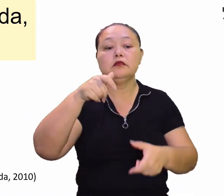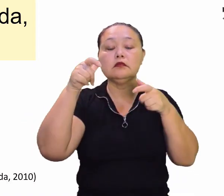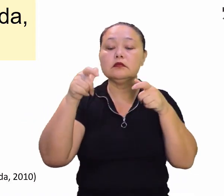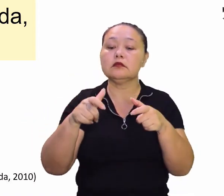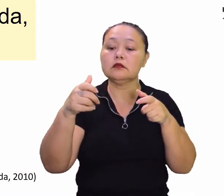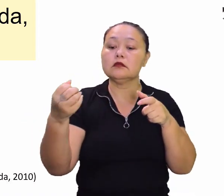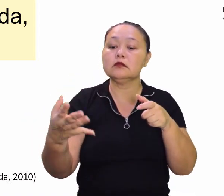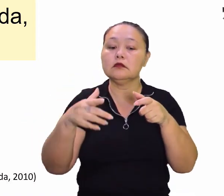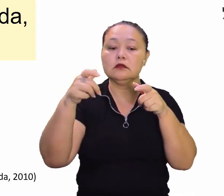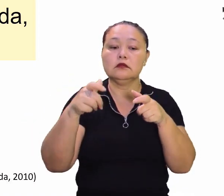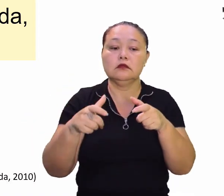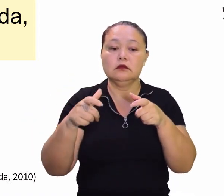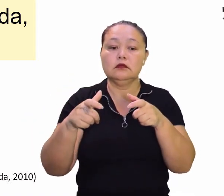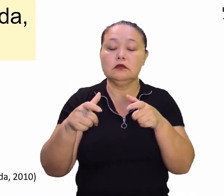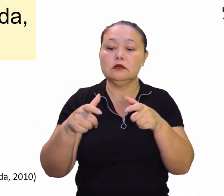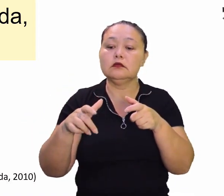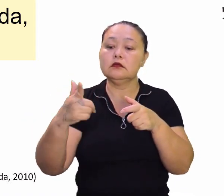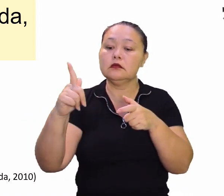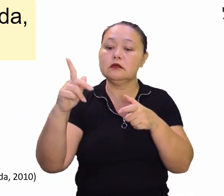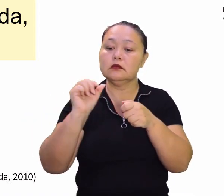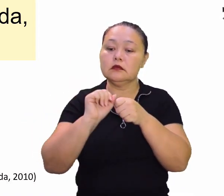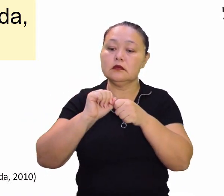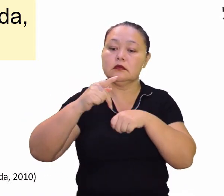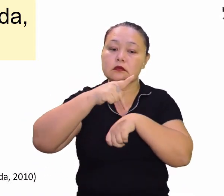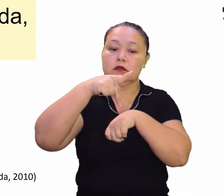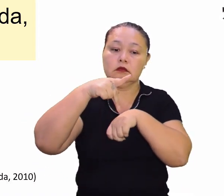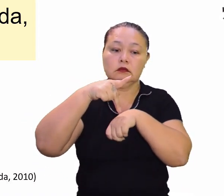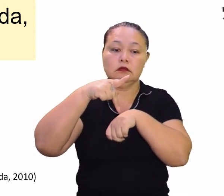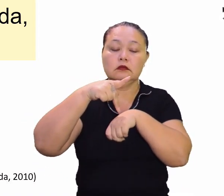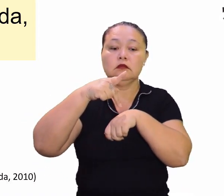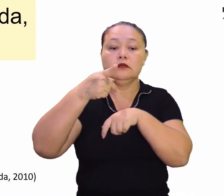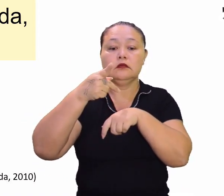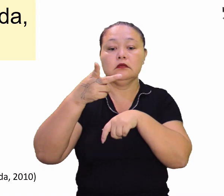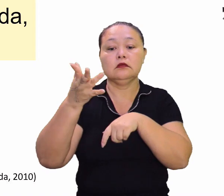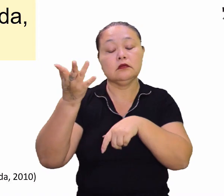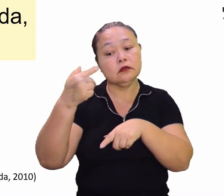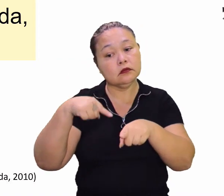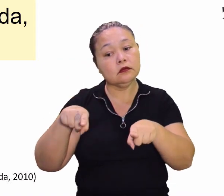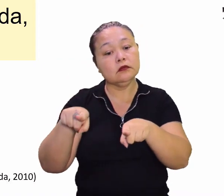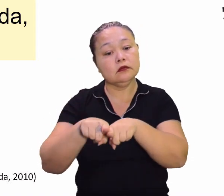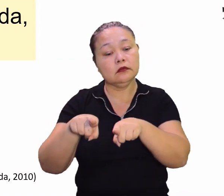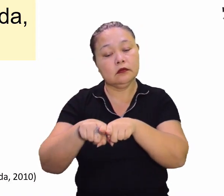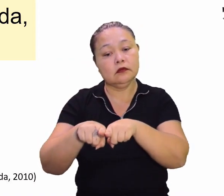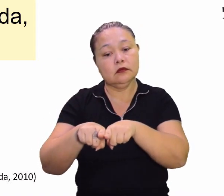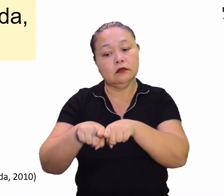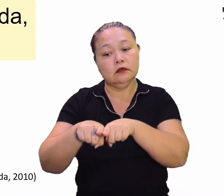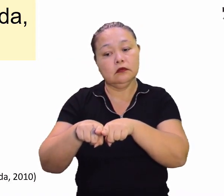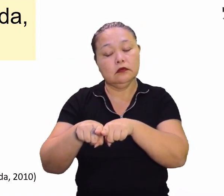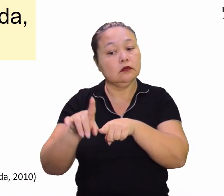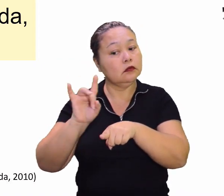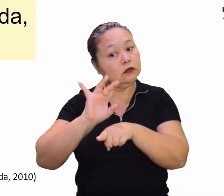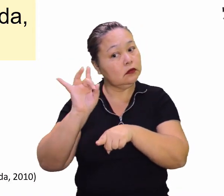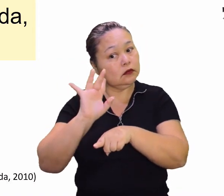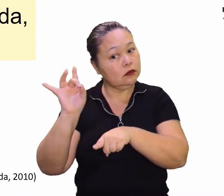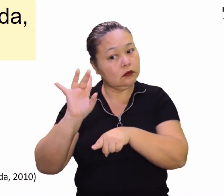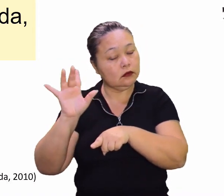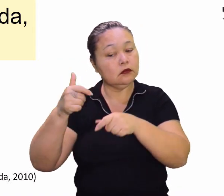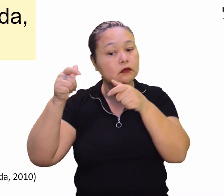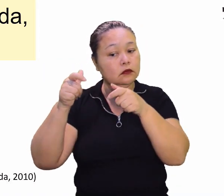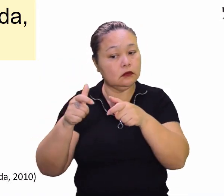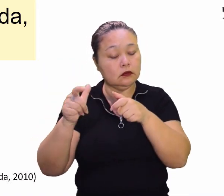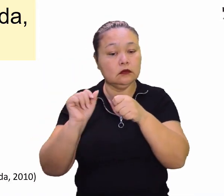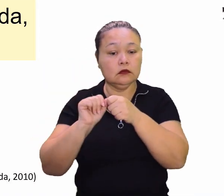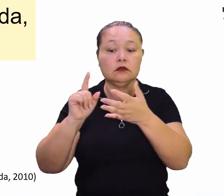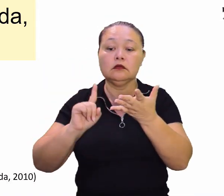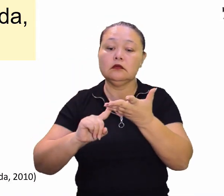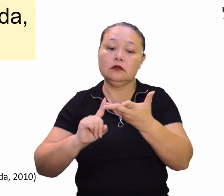da localização geográfica desses países. Ainda mais, não foi só isso, localização, mais